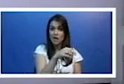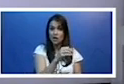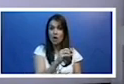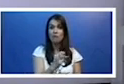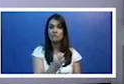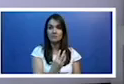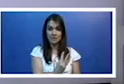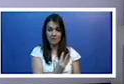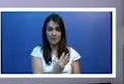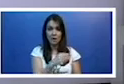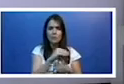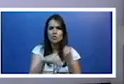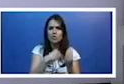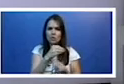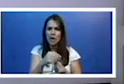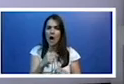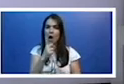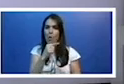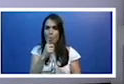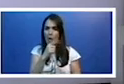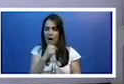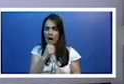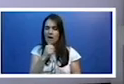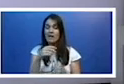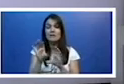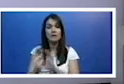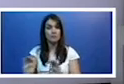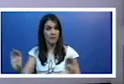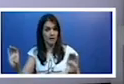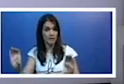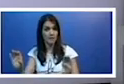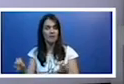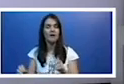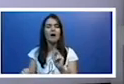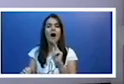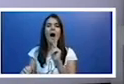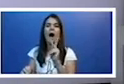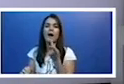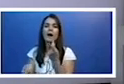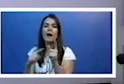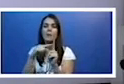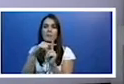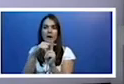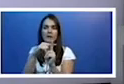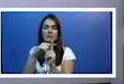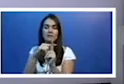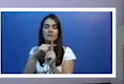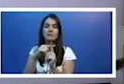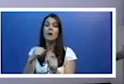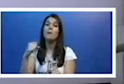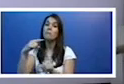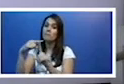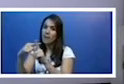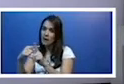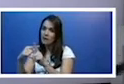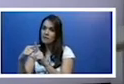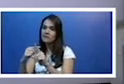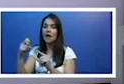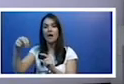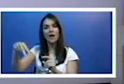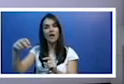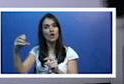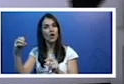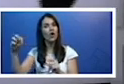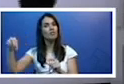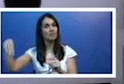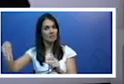na água, ele vai se separar em H+, que é o cátion, mais o NO3, que é o ânion. A quantidade aqui, no